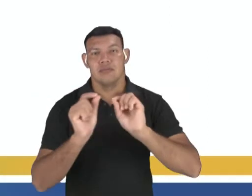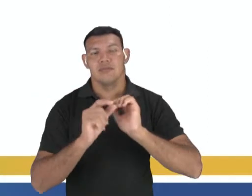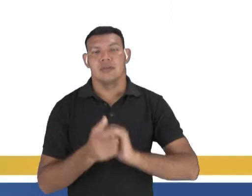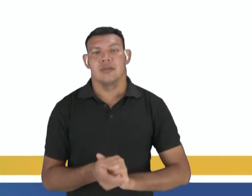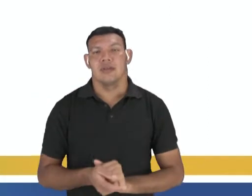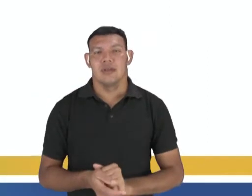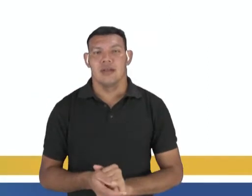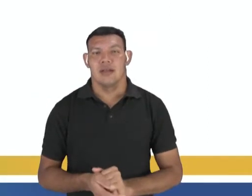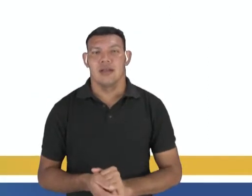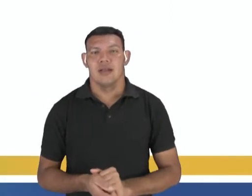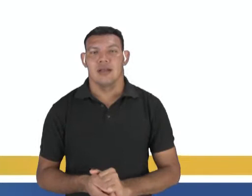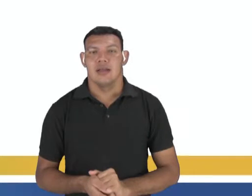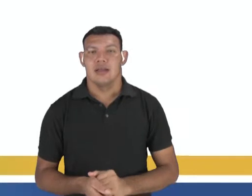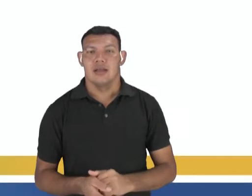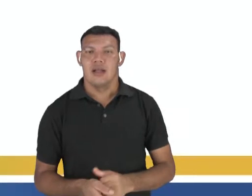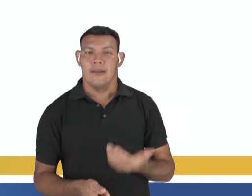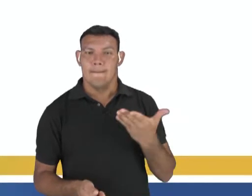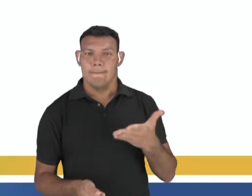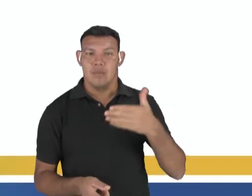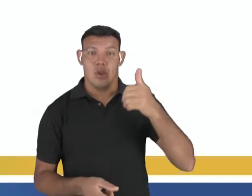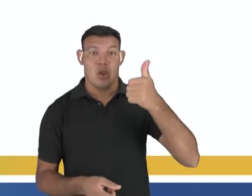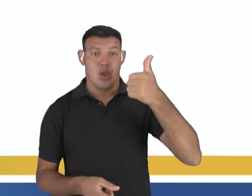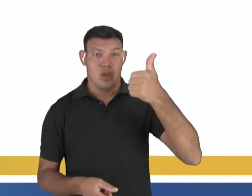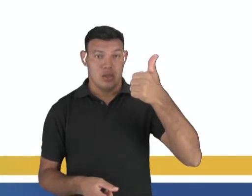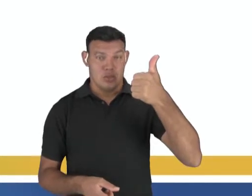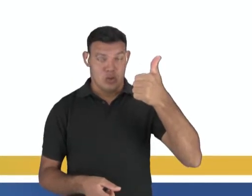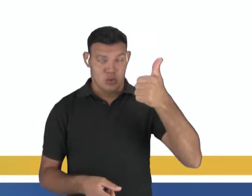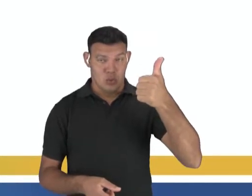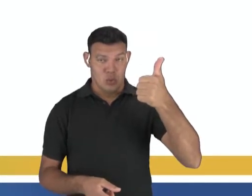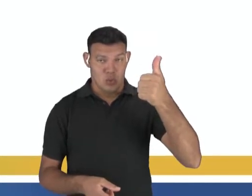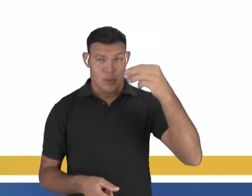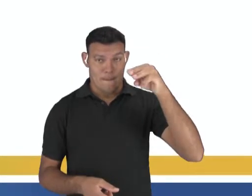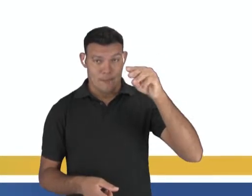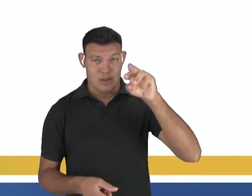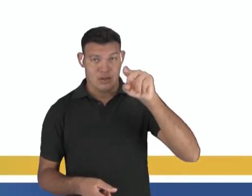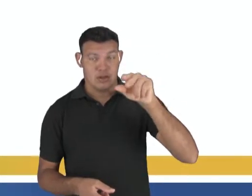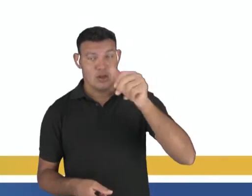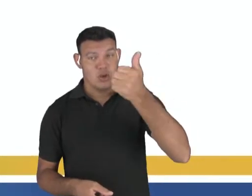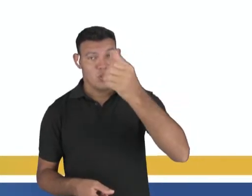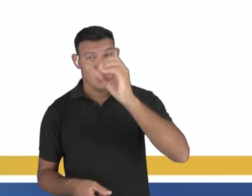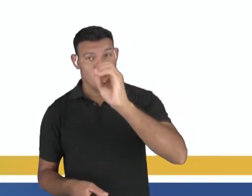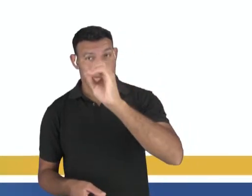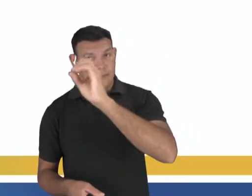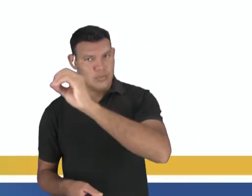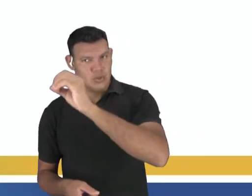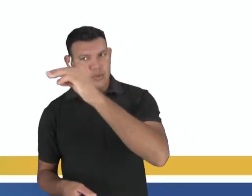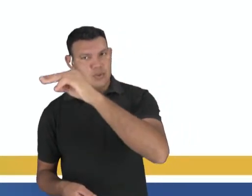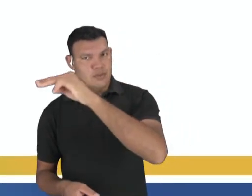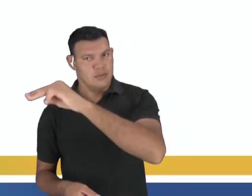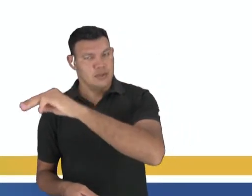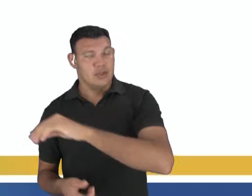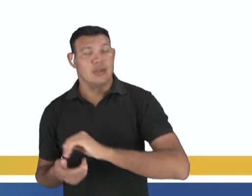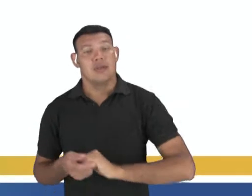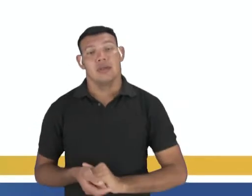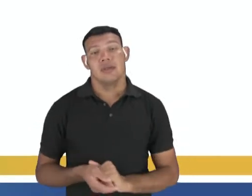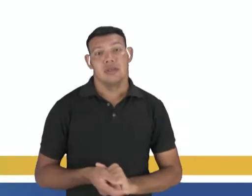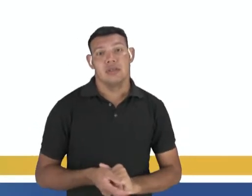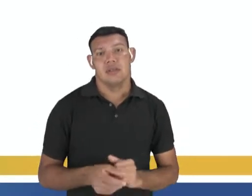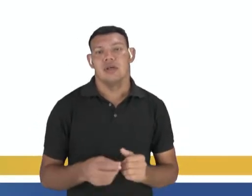a 1000 milímetros. Como o milímetro é um submúltiplo do metro, então para eu